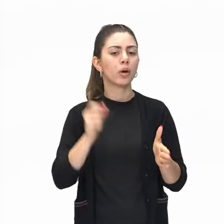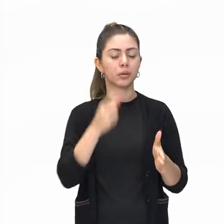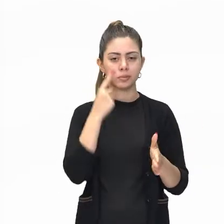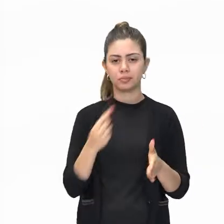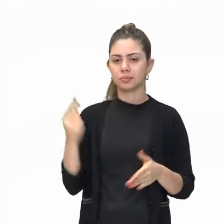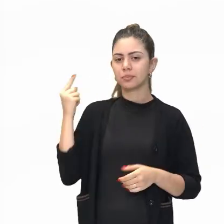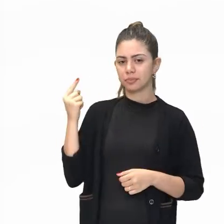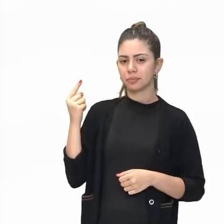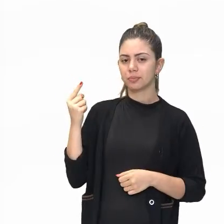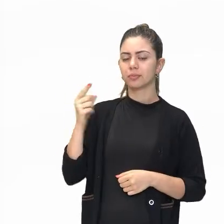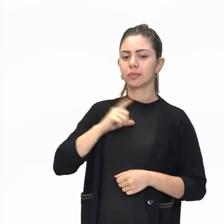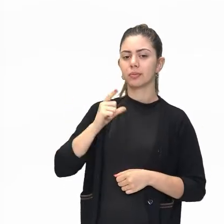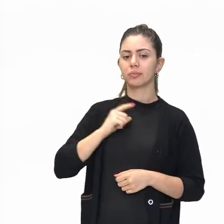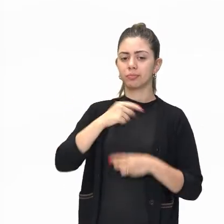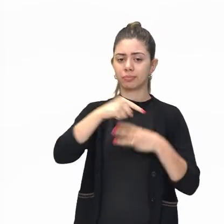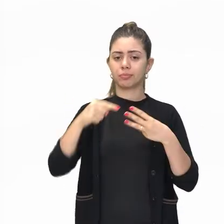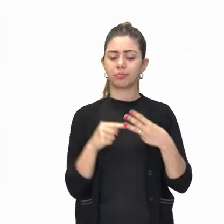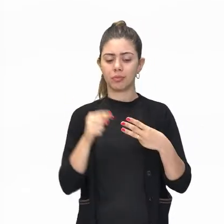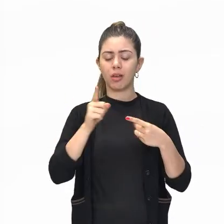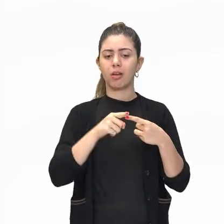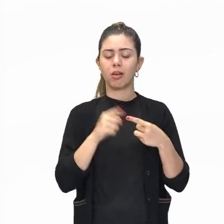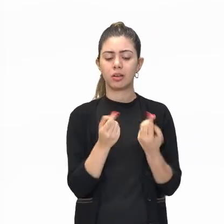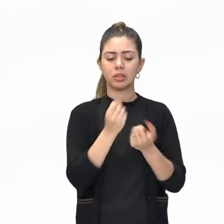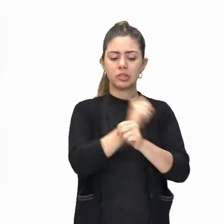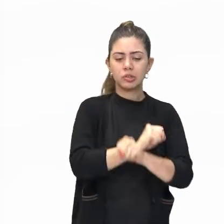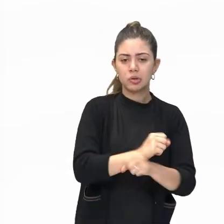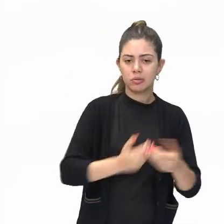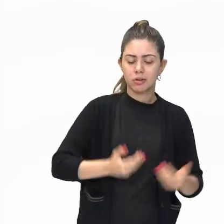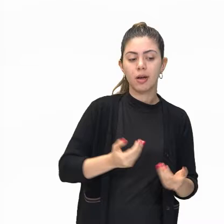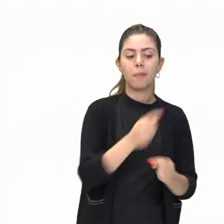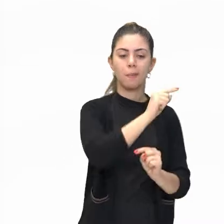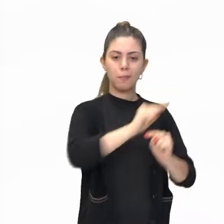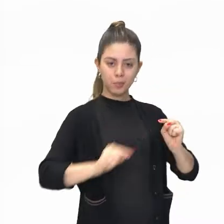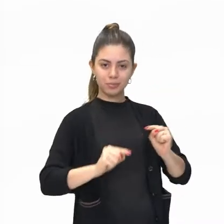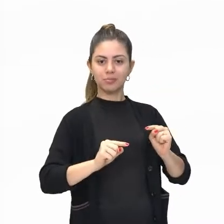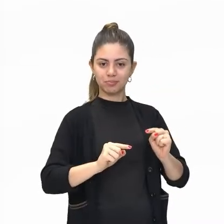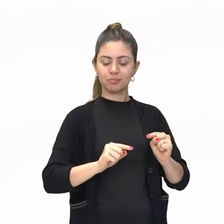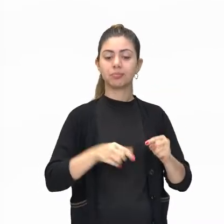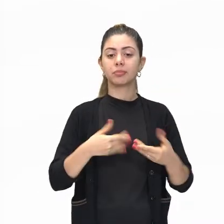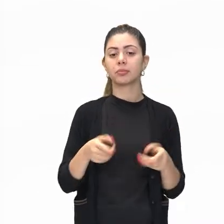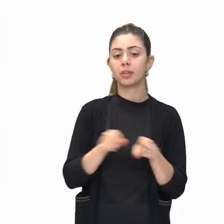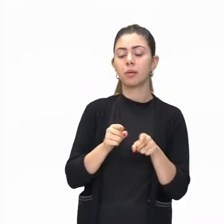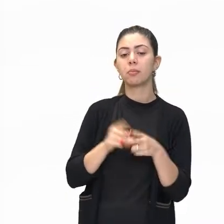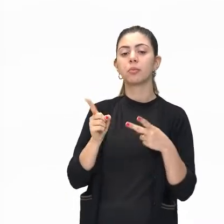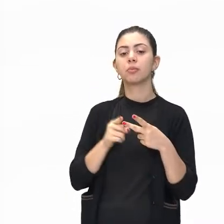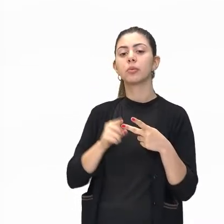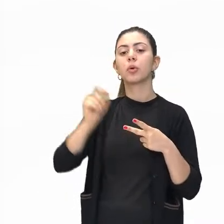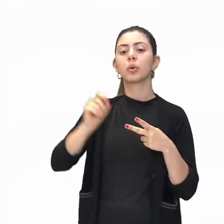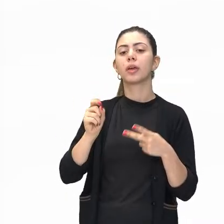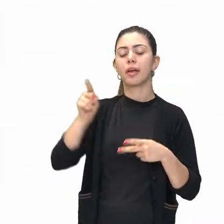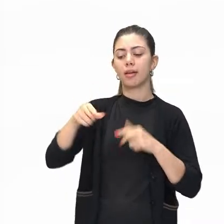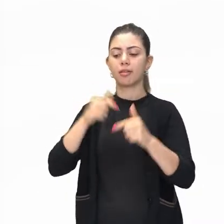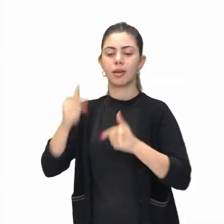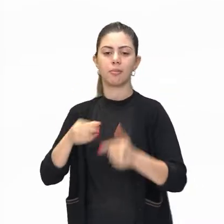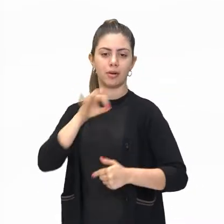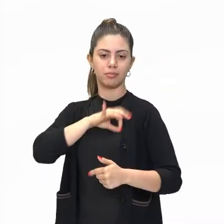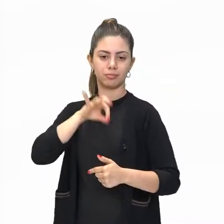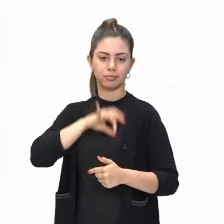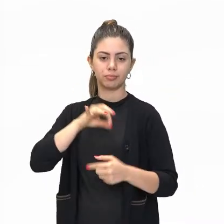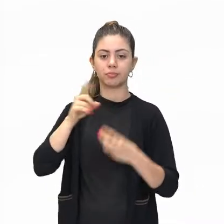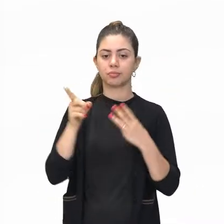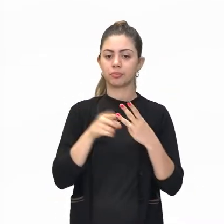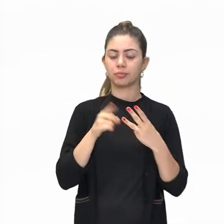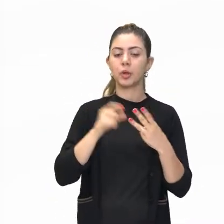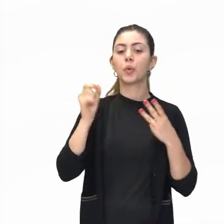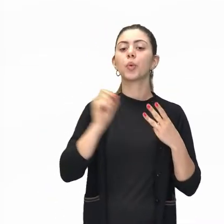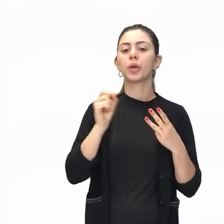Ali aconteceu o quê? A abolição da escravatura, implementação do trabalho assalariado,